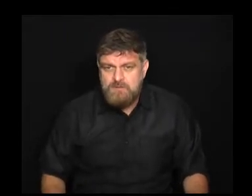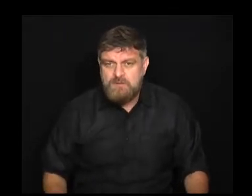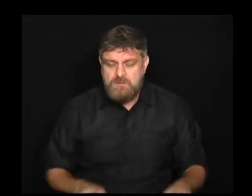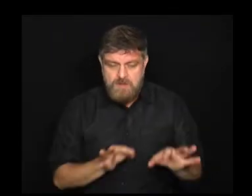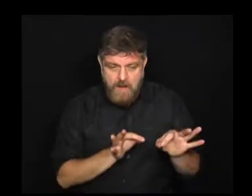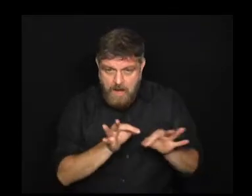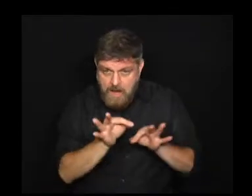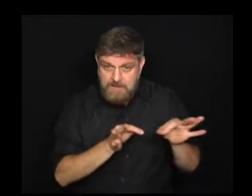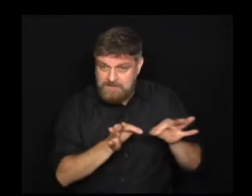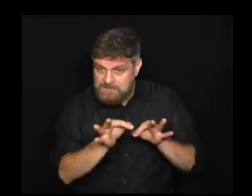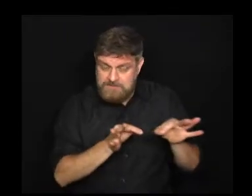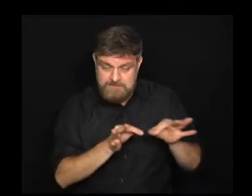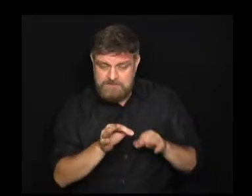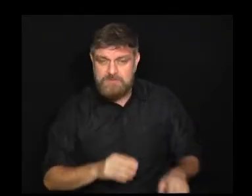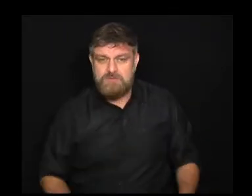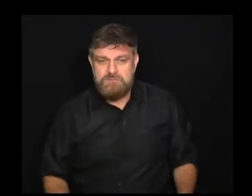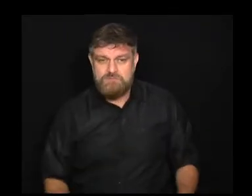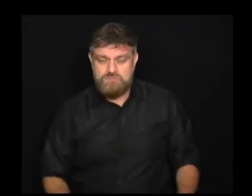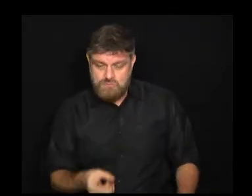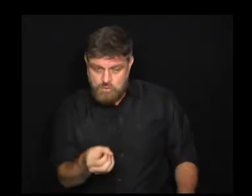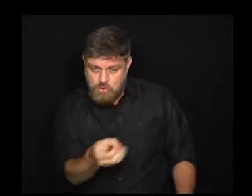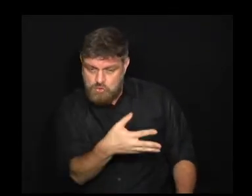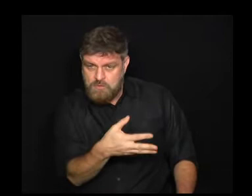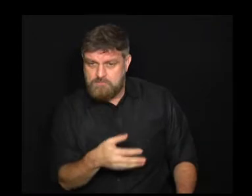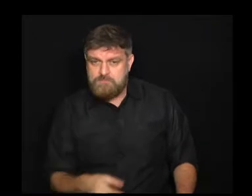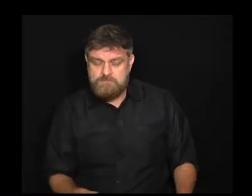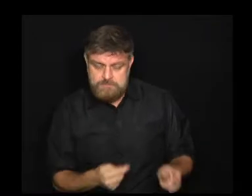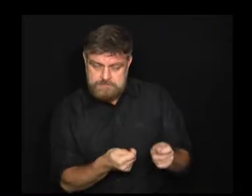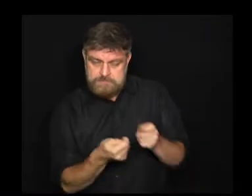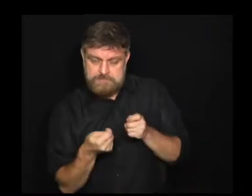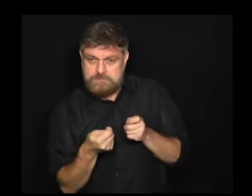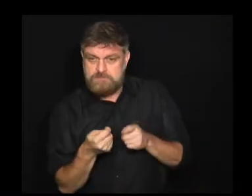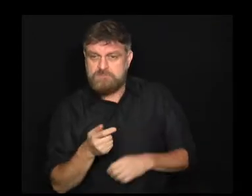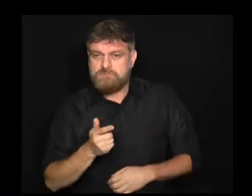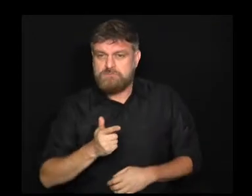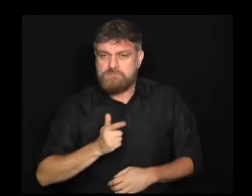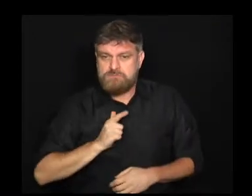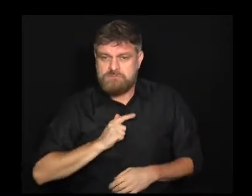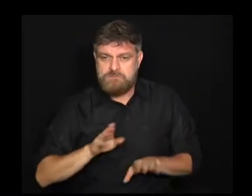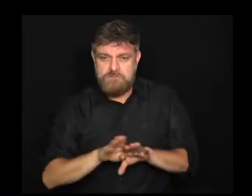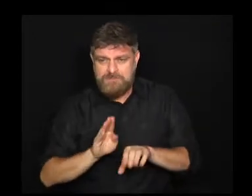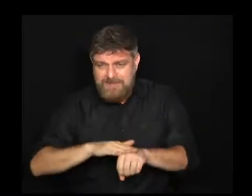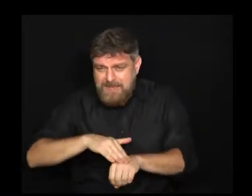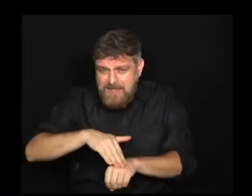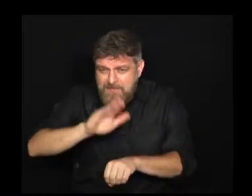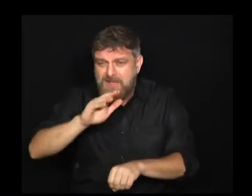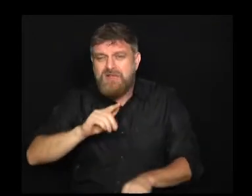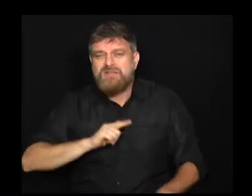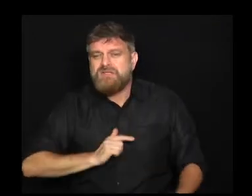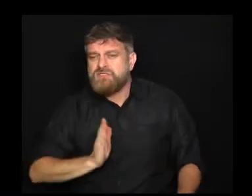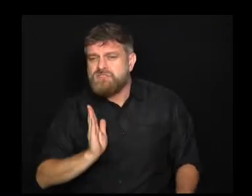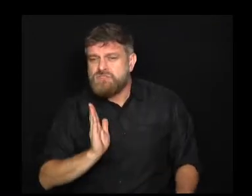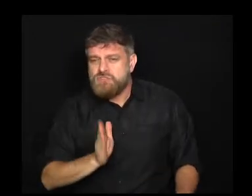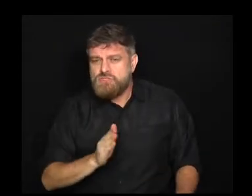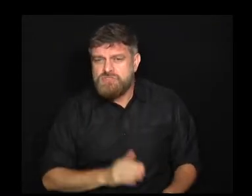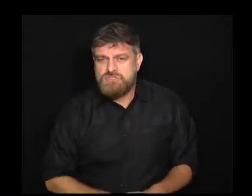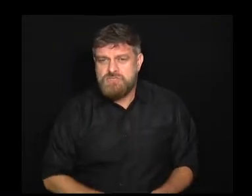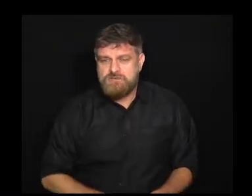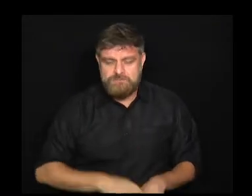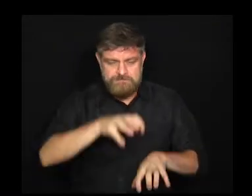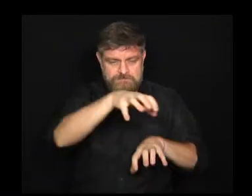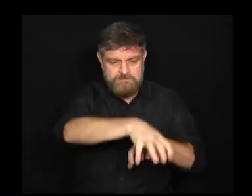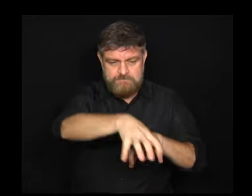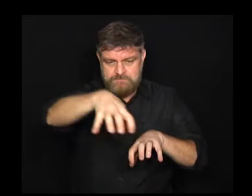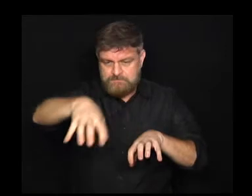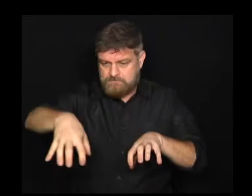plano de contingência e ousaram até um pouco mais em colocar já cada distrito